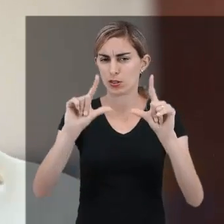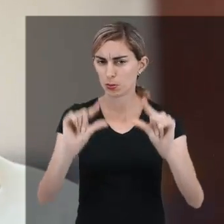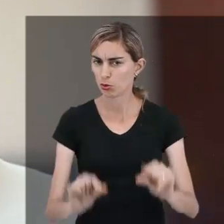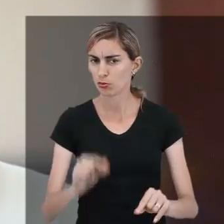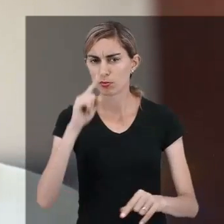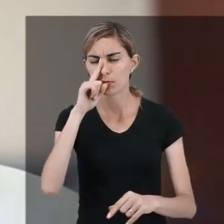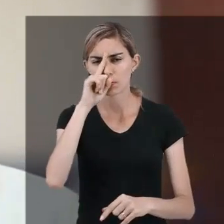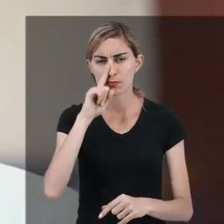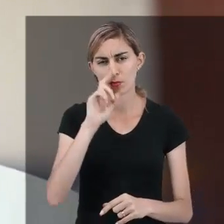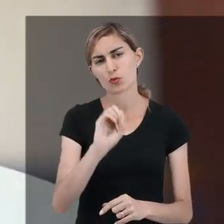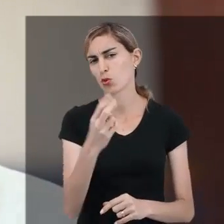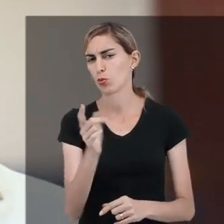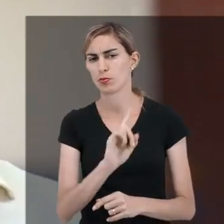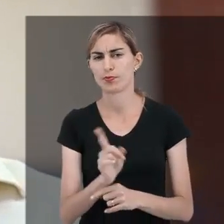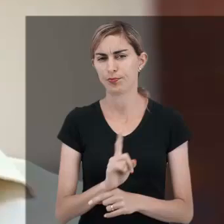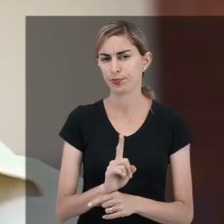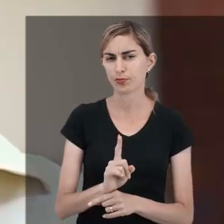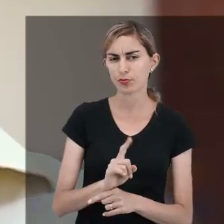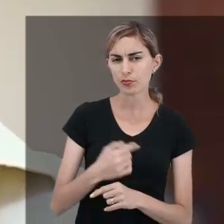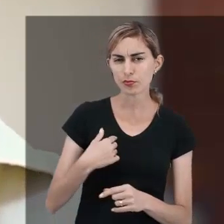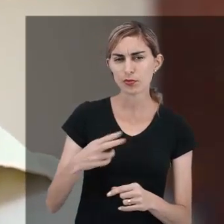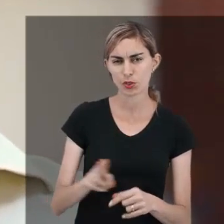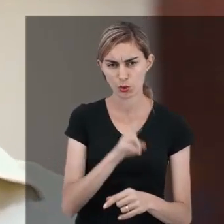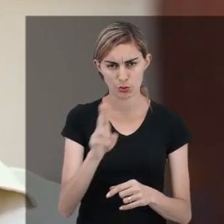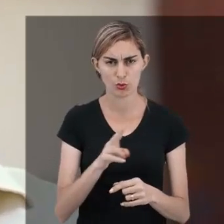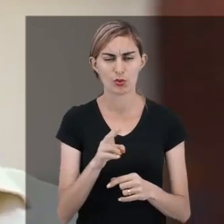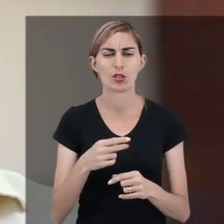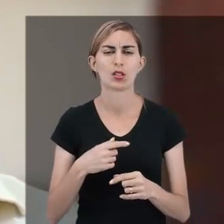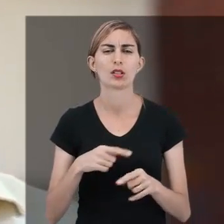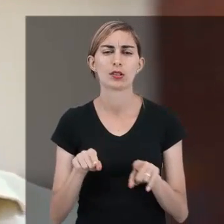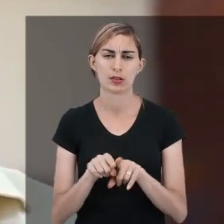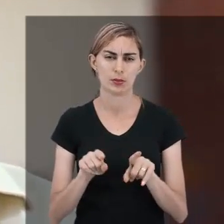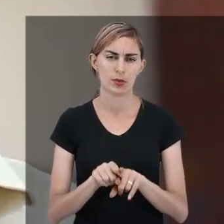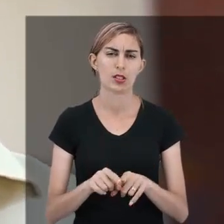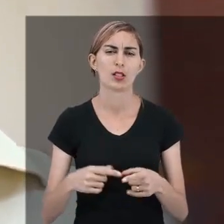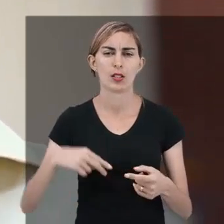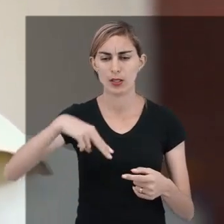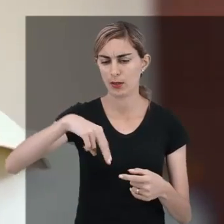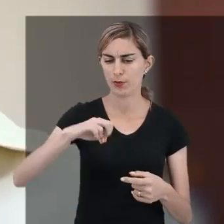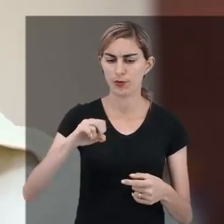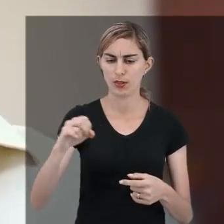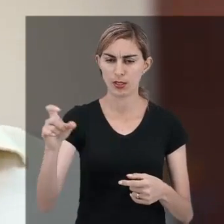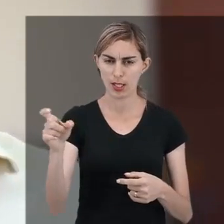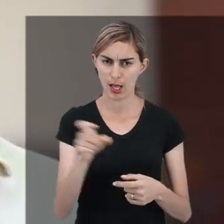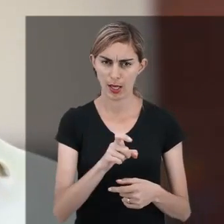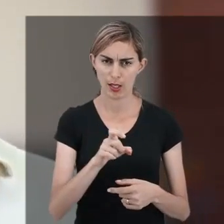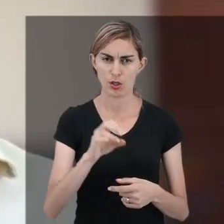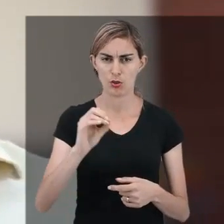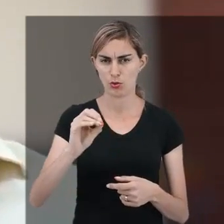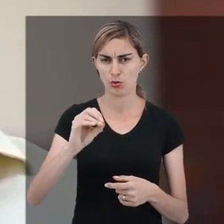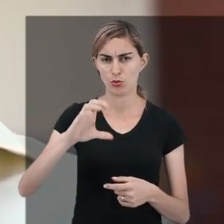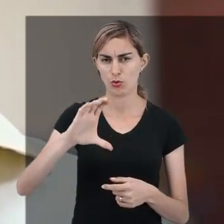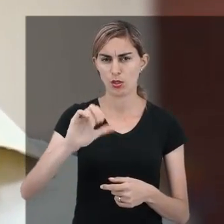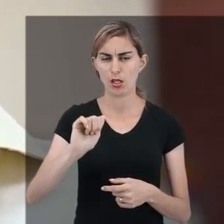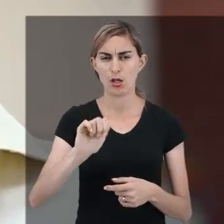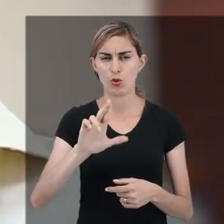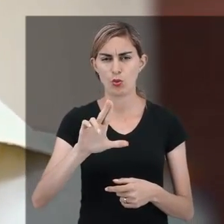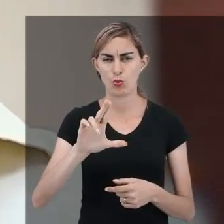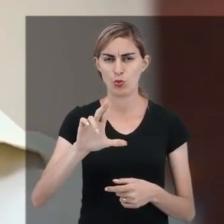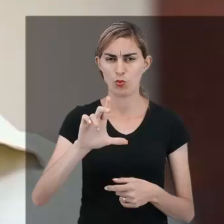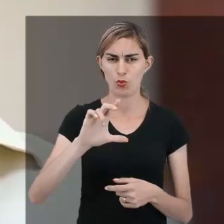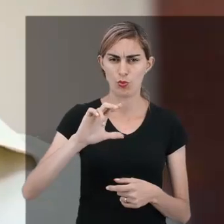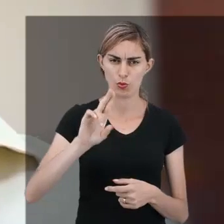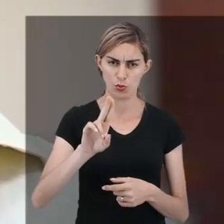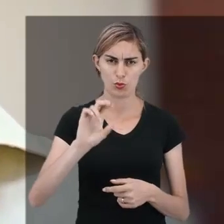ou não. Uma das formas de ser utilizado isso é através do que a gente chama nexo causal. O que é isso? O médico do